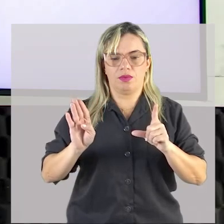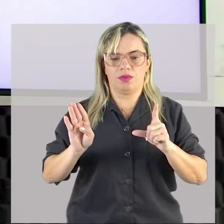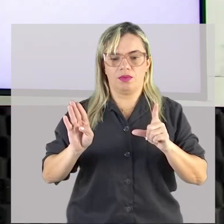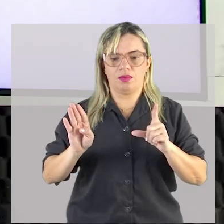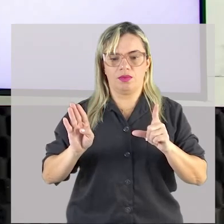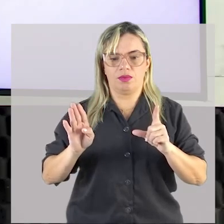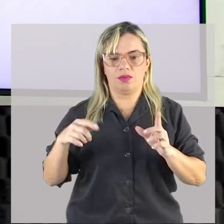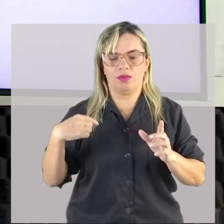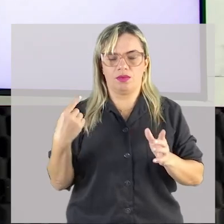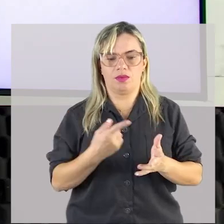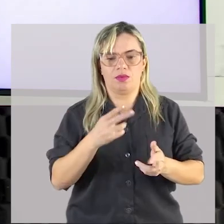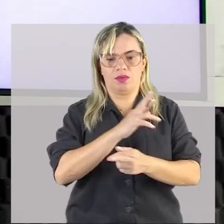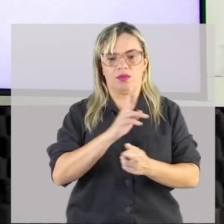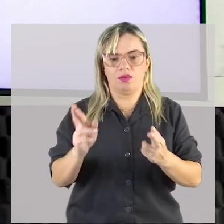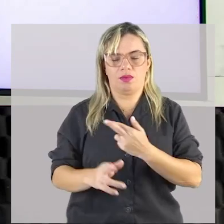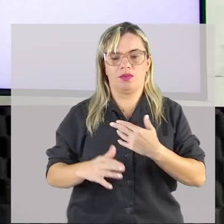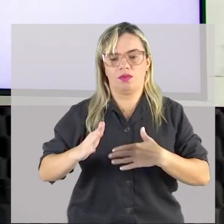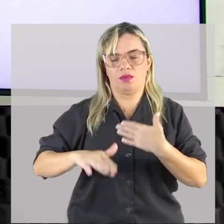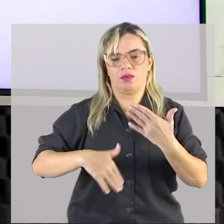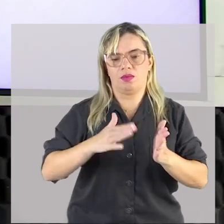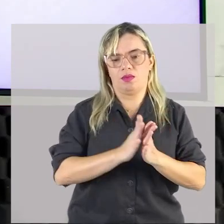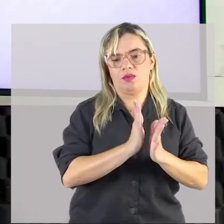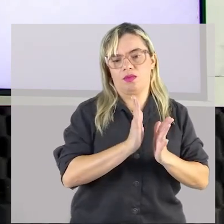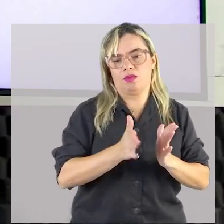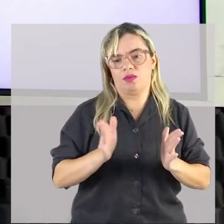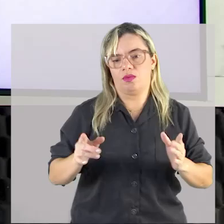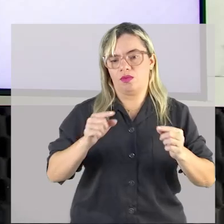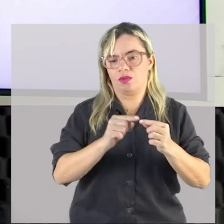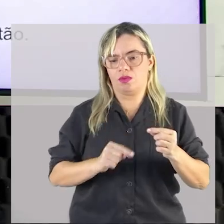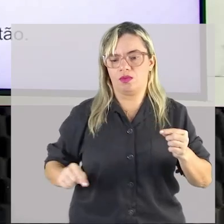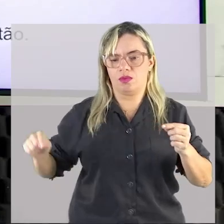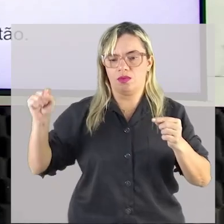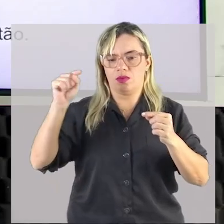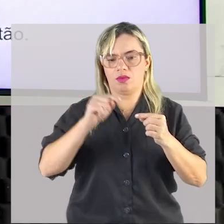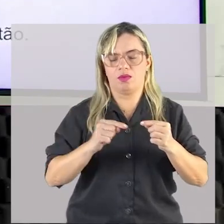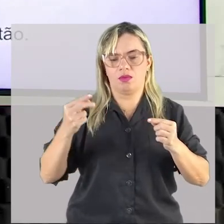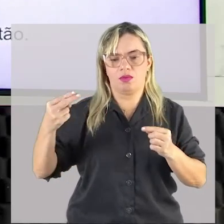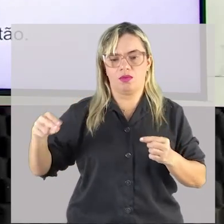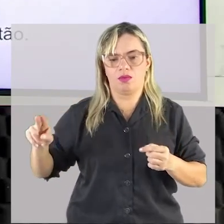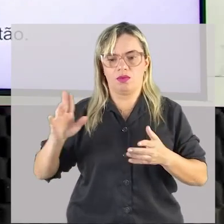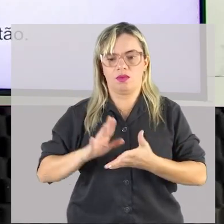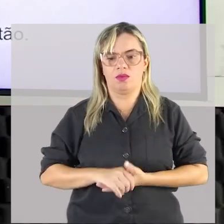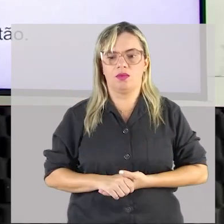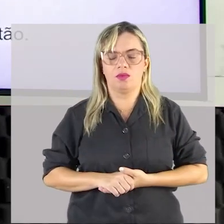nossa questão relacionada à etapa do ciclo de nitrogênio. Tá?